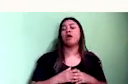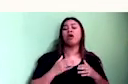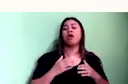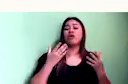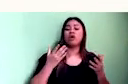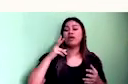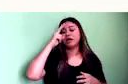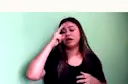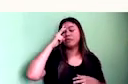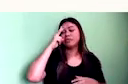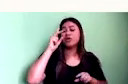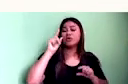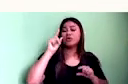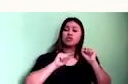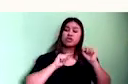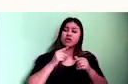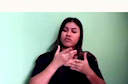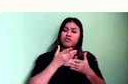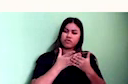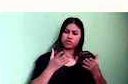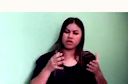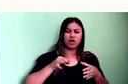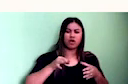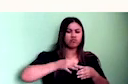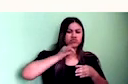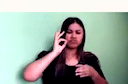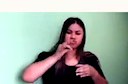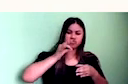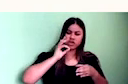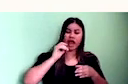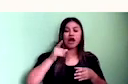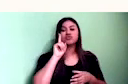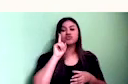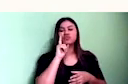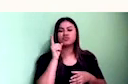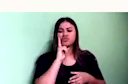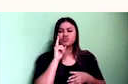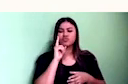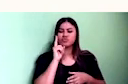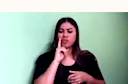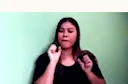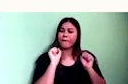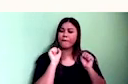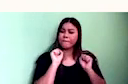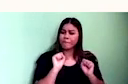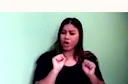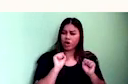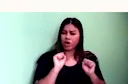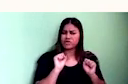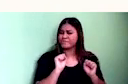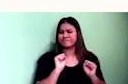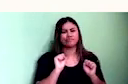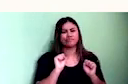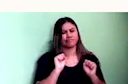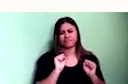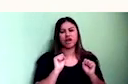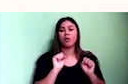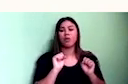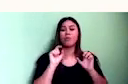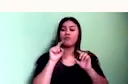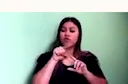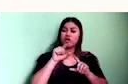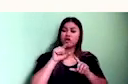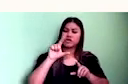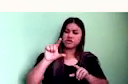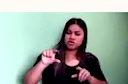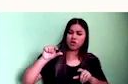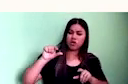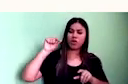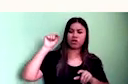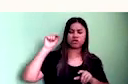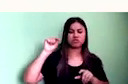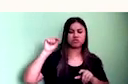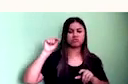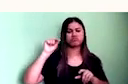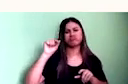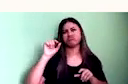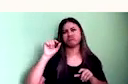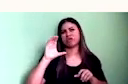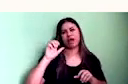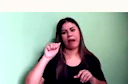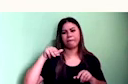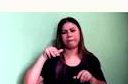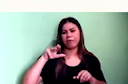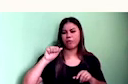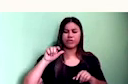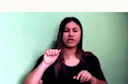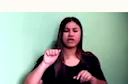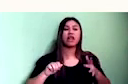mesmo dia, né, vai ser um boom, vai ser um exagero. Então, por favor, escolham uma, façam um teste, tome um dia, né, veja como você se sente,